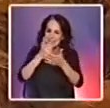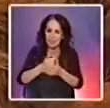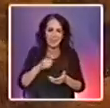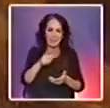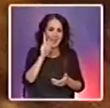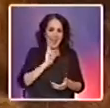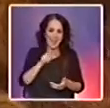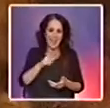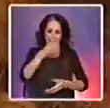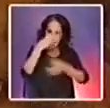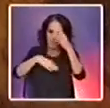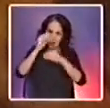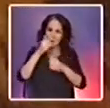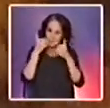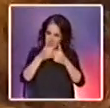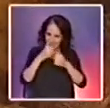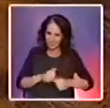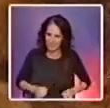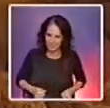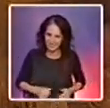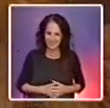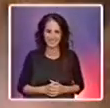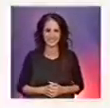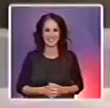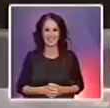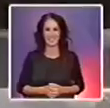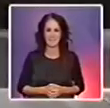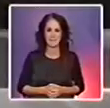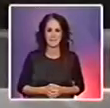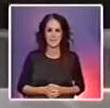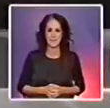Patrícia aprendeu bem a lição.